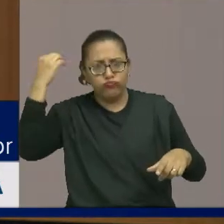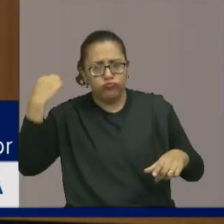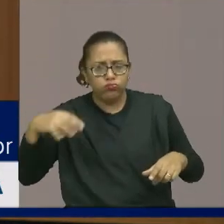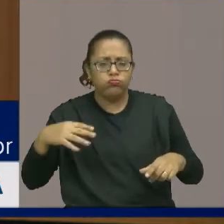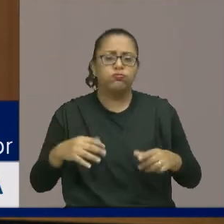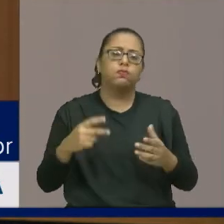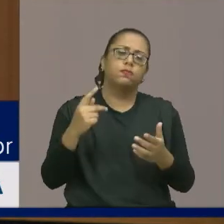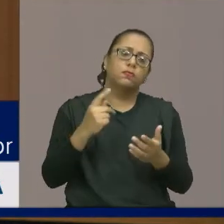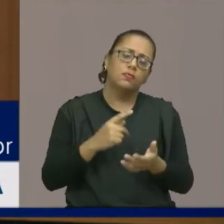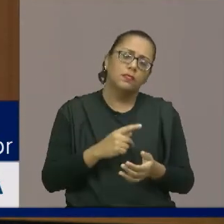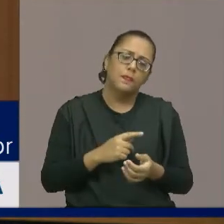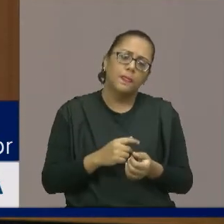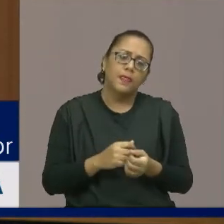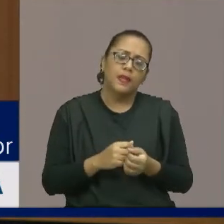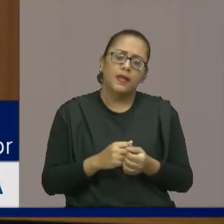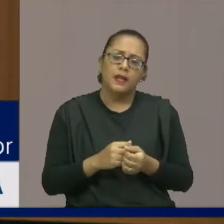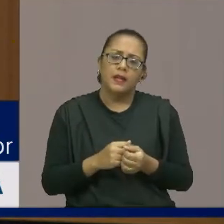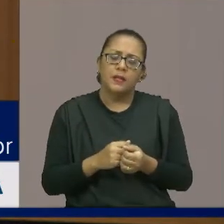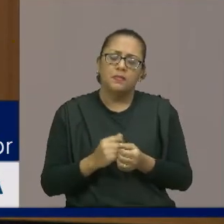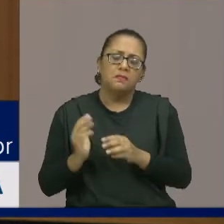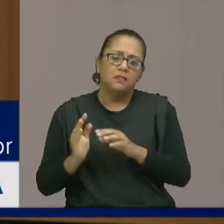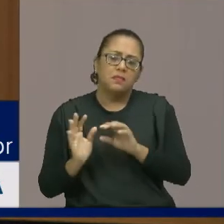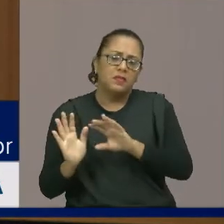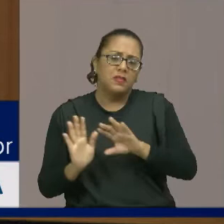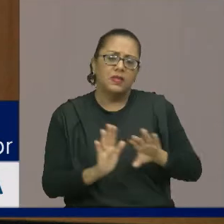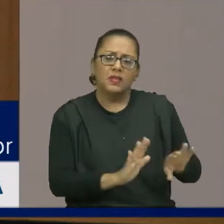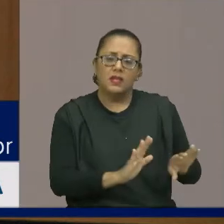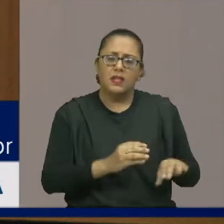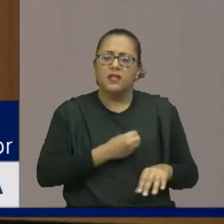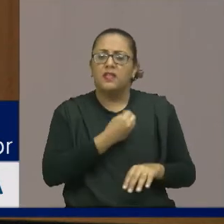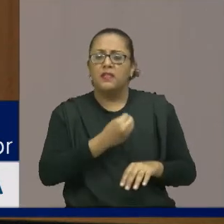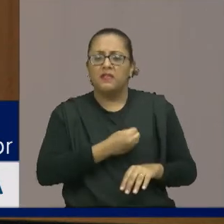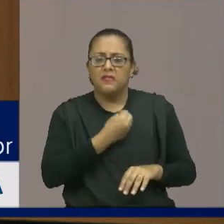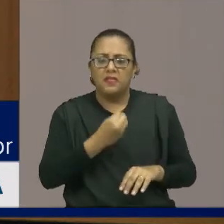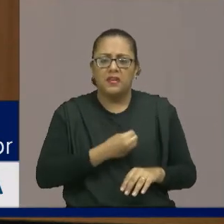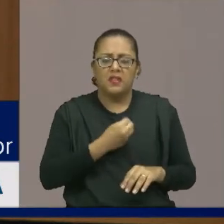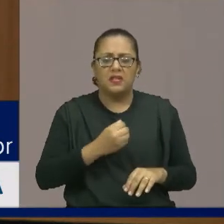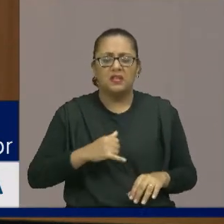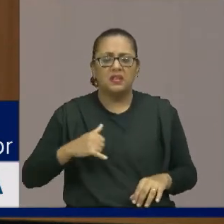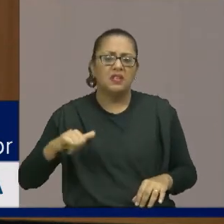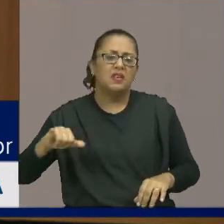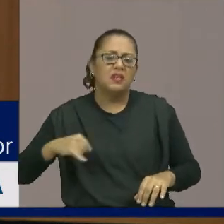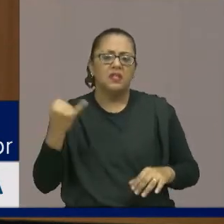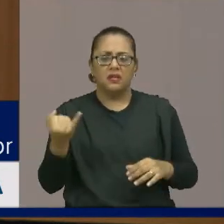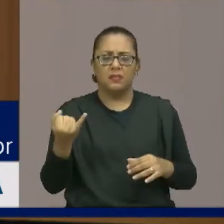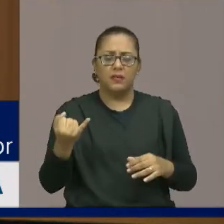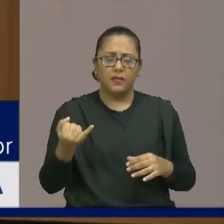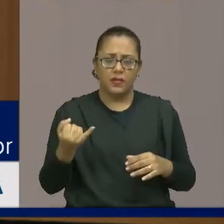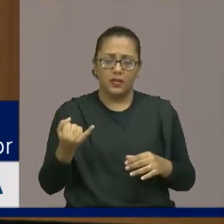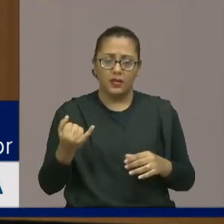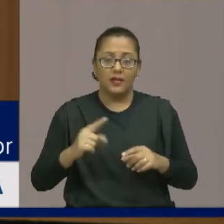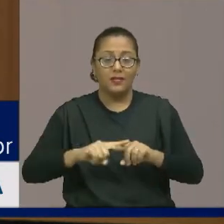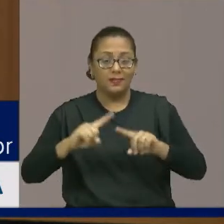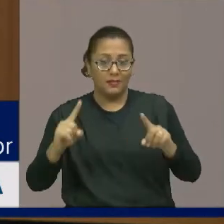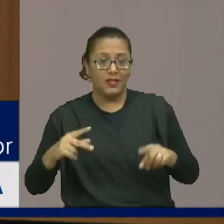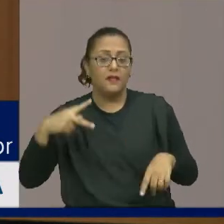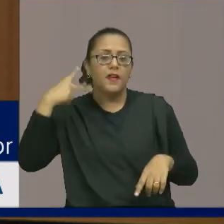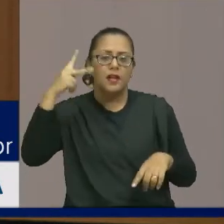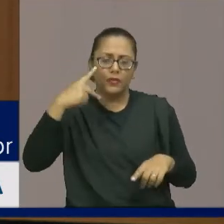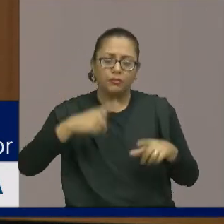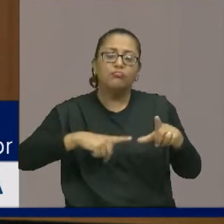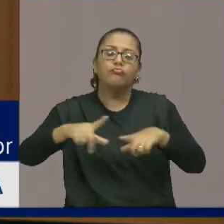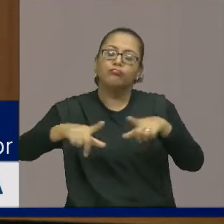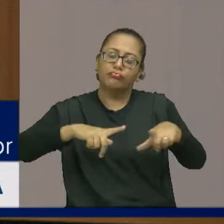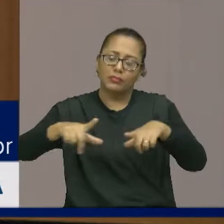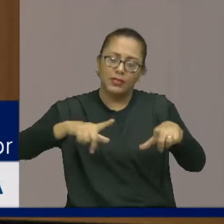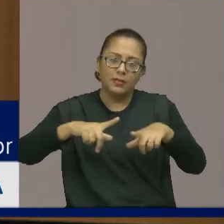vida pessoal para estar no dia a dia, 24 horas no ar. Vereador não tem horário. Ele tem que